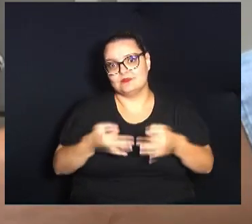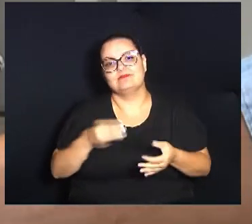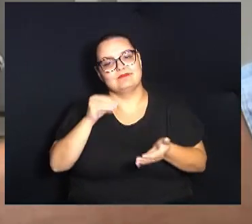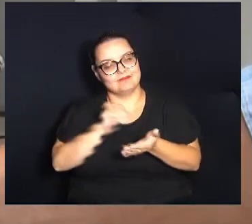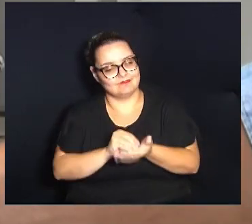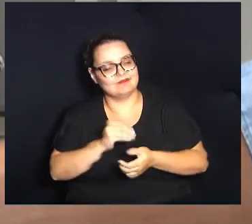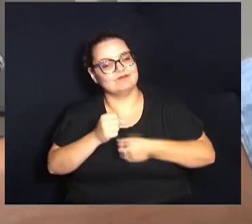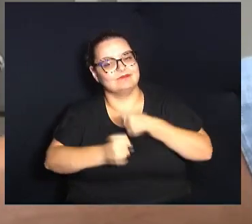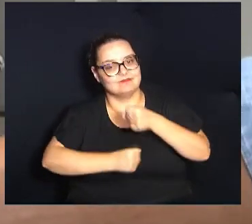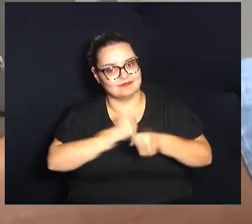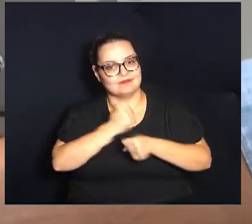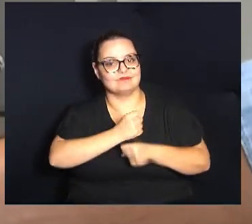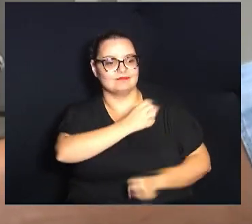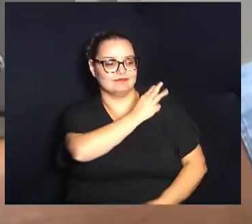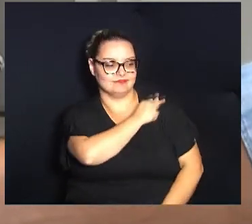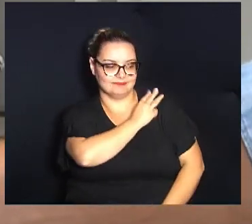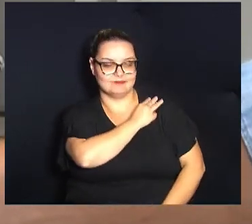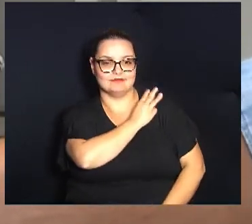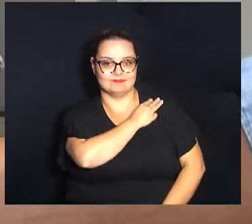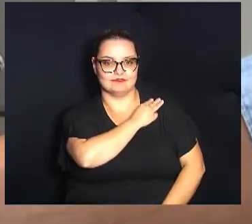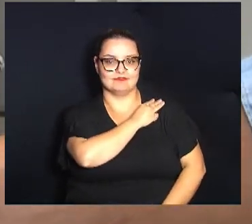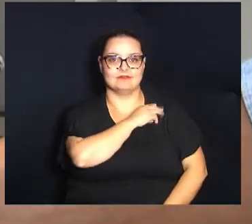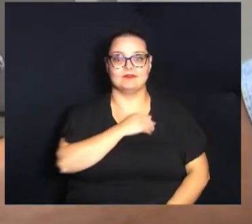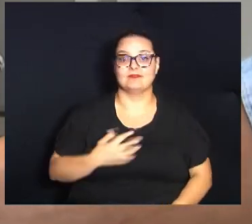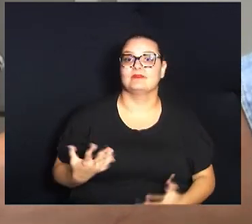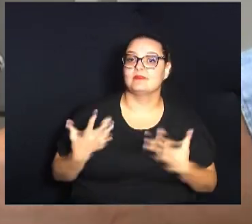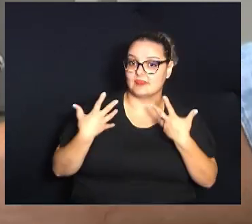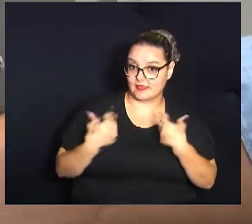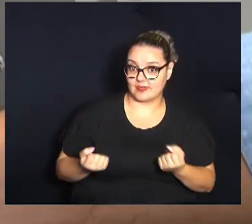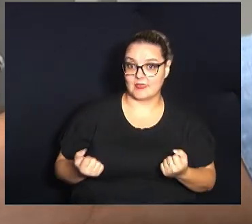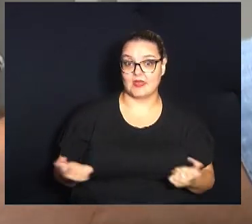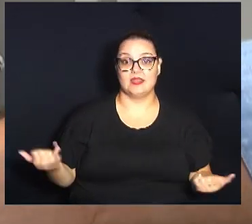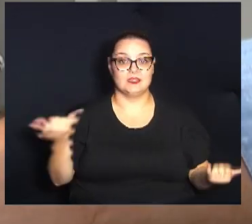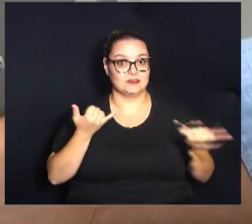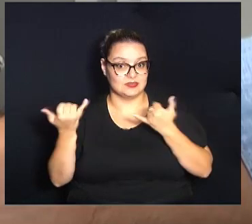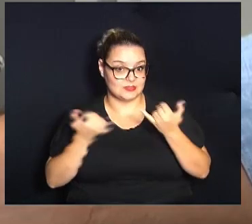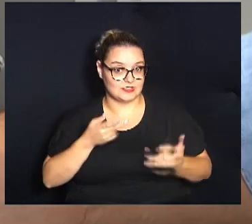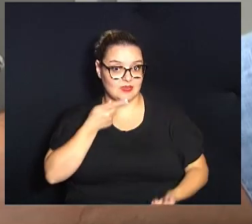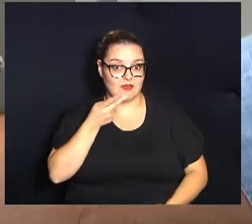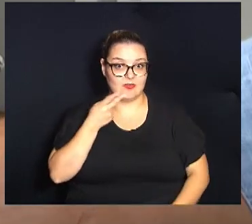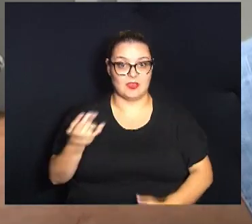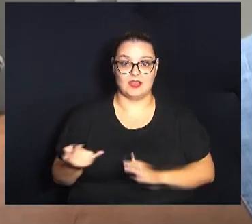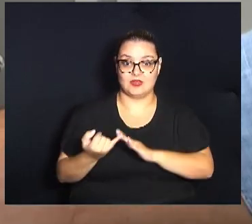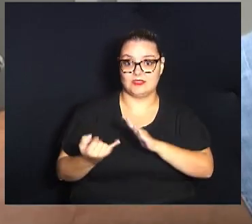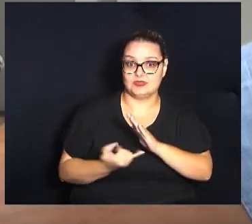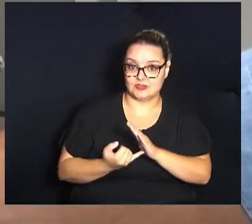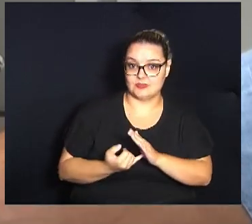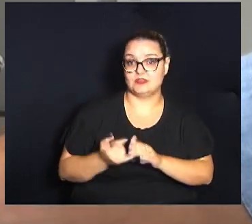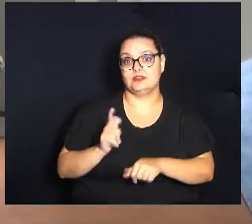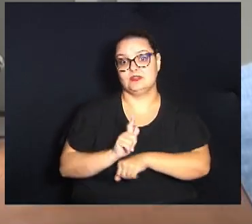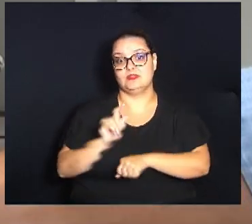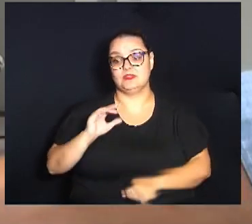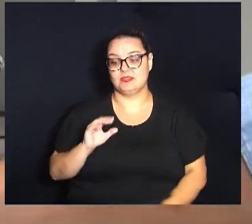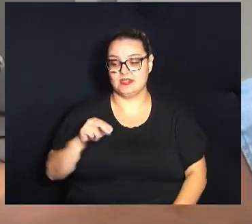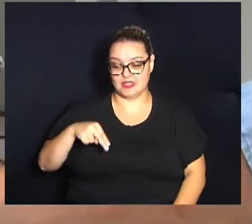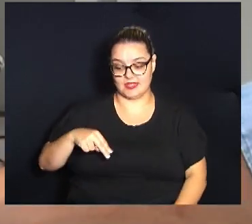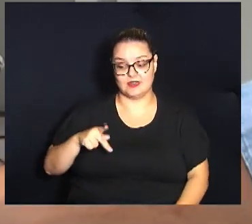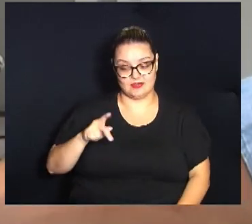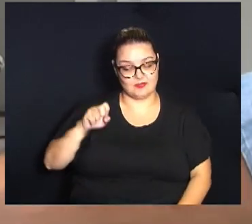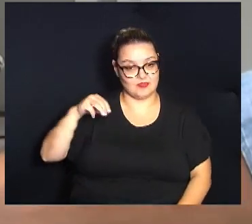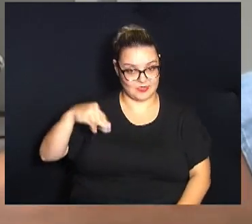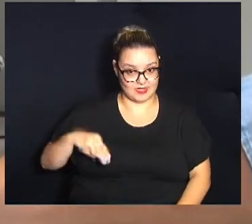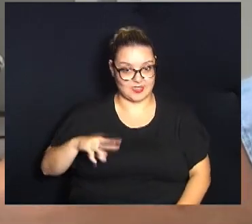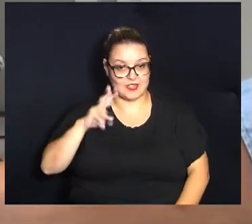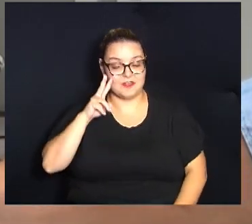ano de ensino médio, eu recebi uma notícia que comentava sobre a instituição de ensino superior do CNPEM, e a hora que eu vi, brilhou